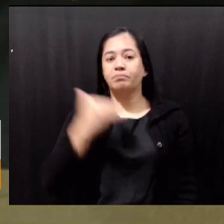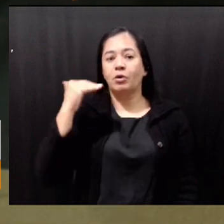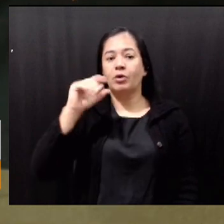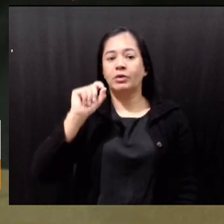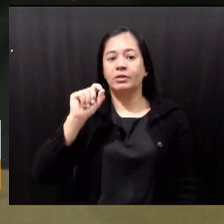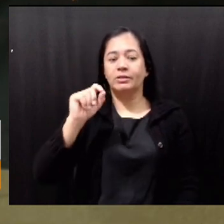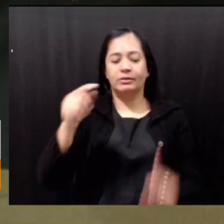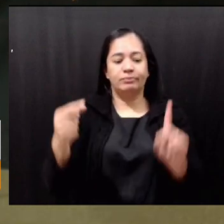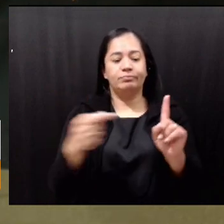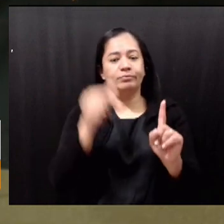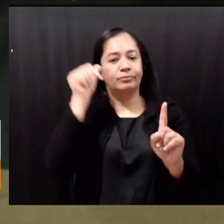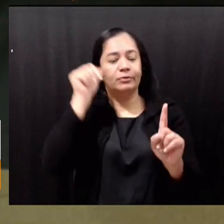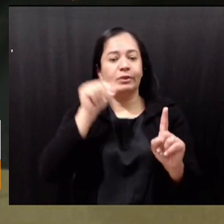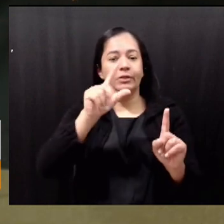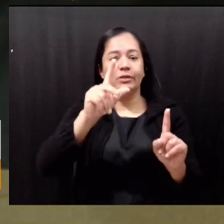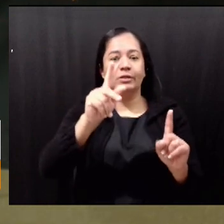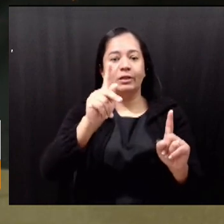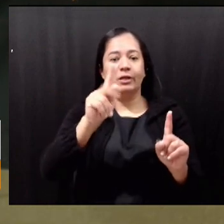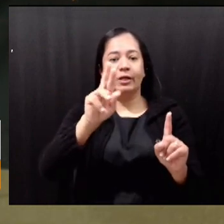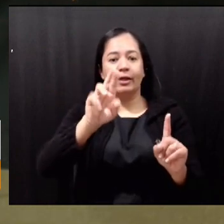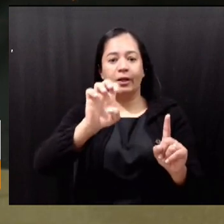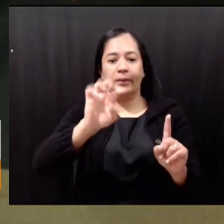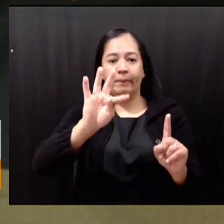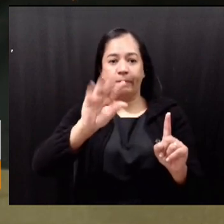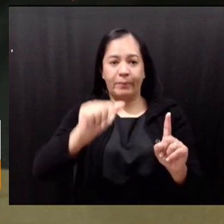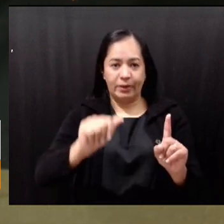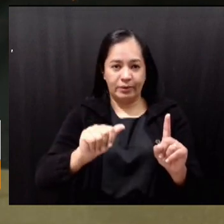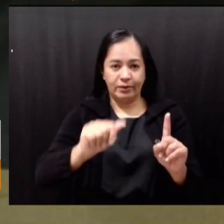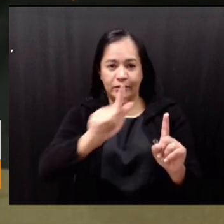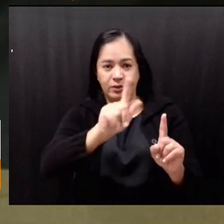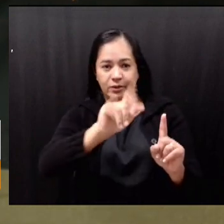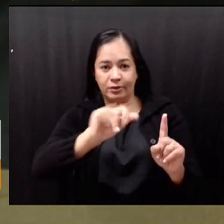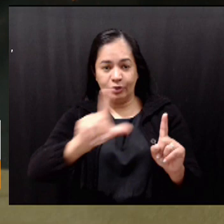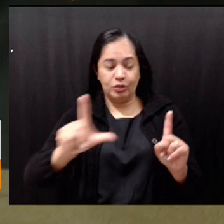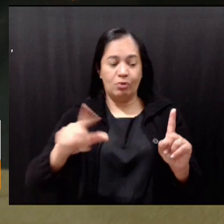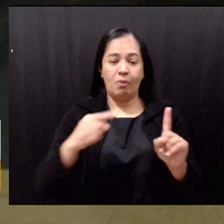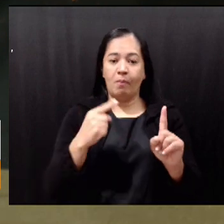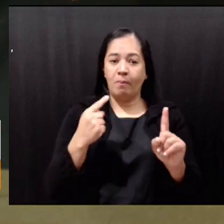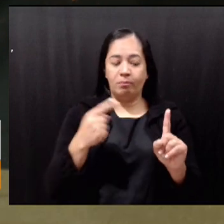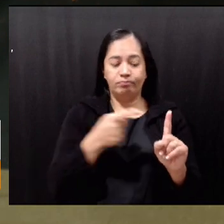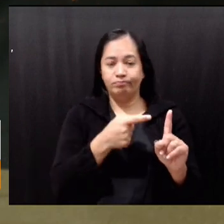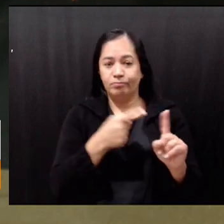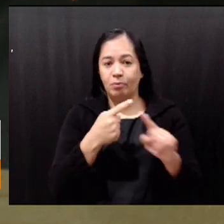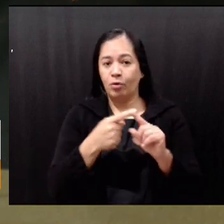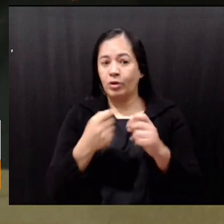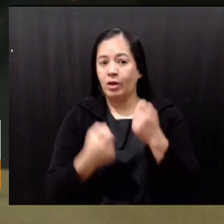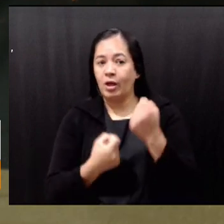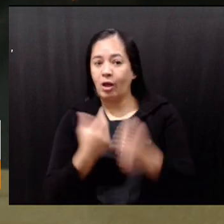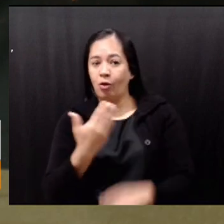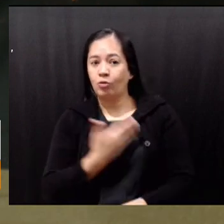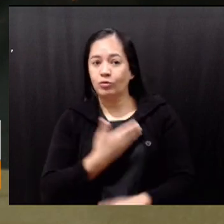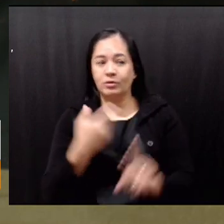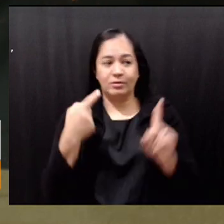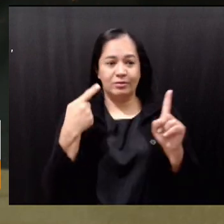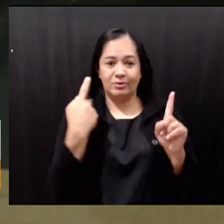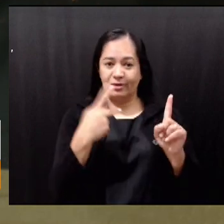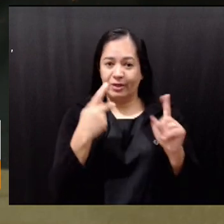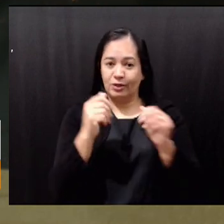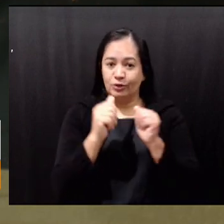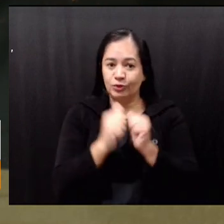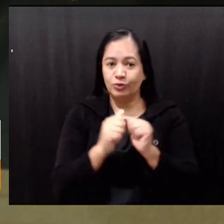de amizade, porque nós vimos, alguns amigos de Preta junto com ela, mas a gente percebeu